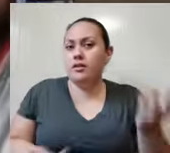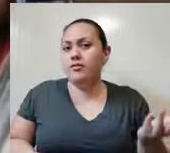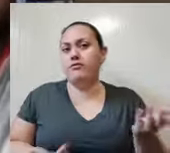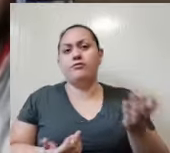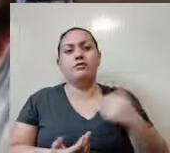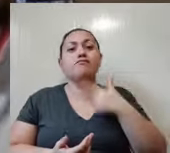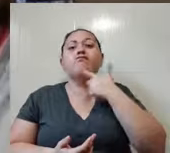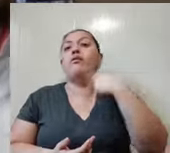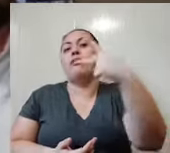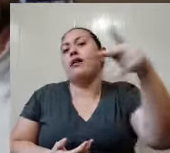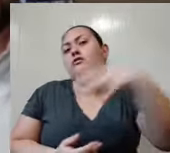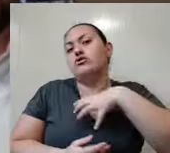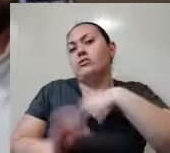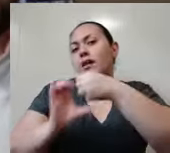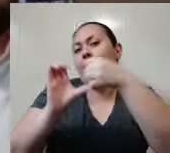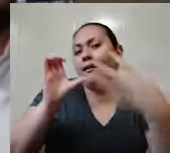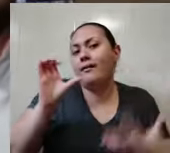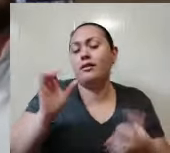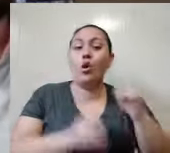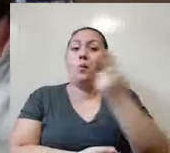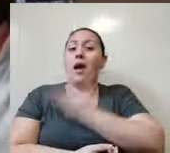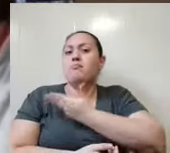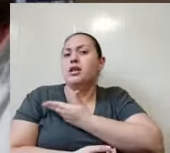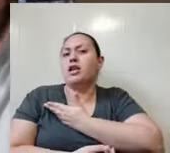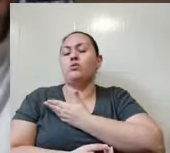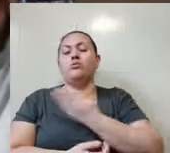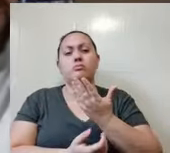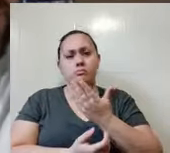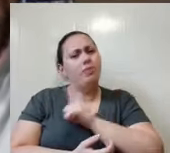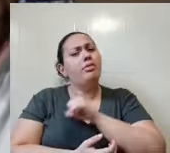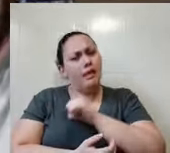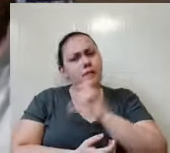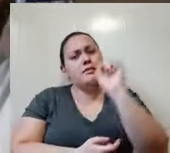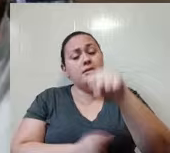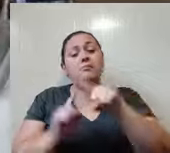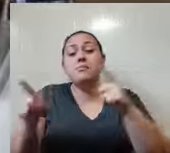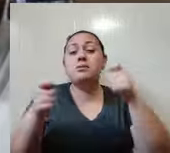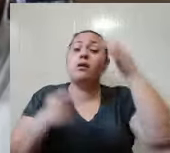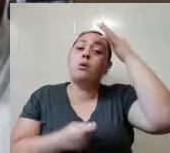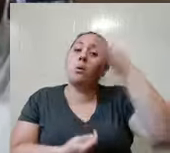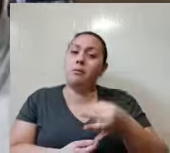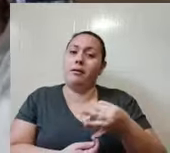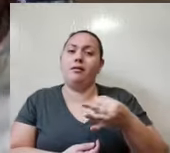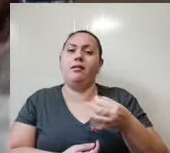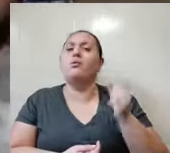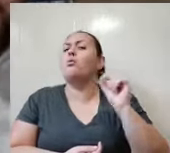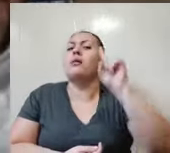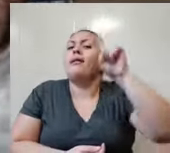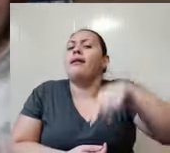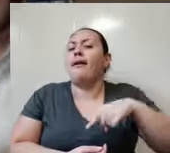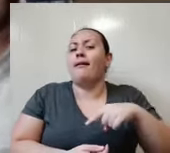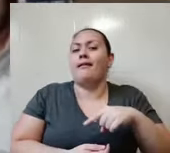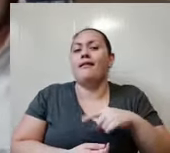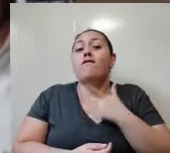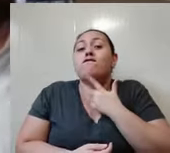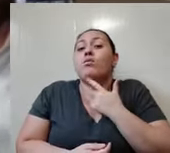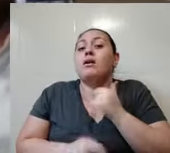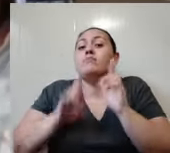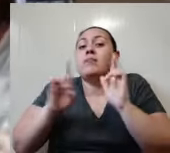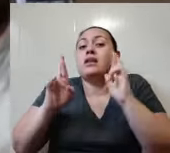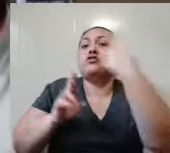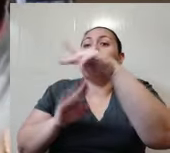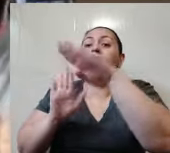dos teus pais, tu tem expectativa em relação aos que os teus amigos vão fazer ou não fazer. E a gente tem que poder entender isso.